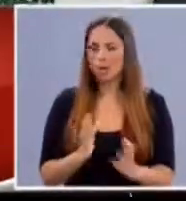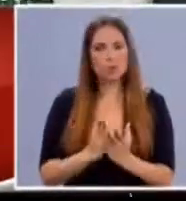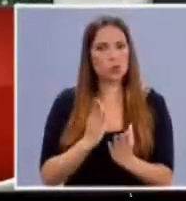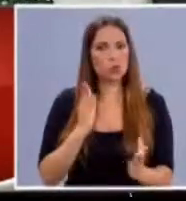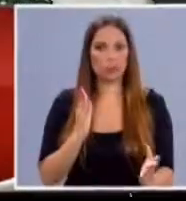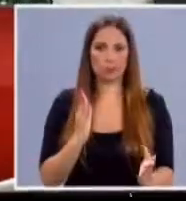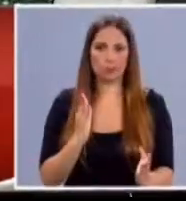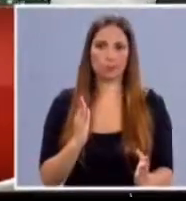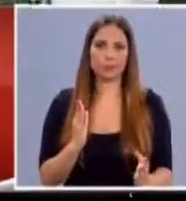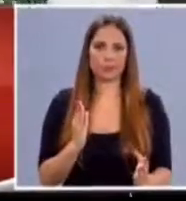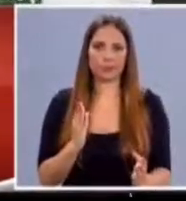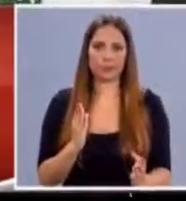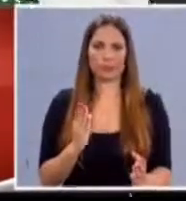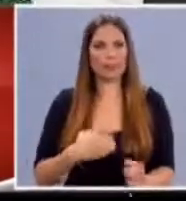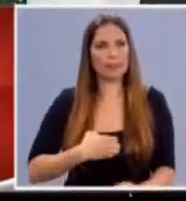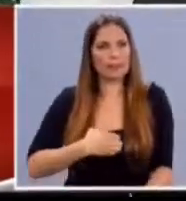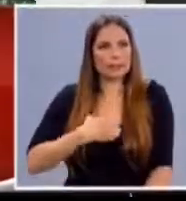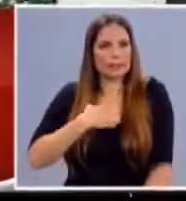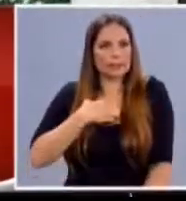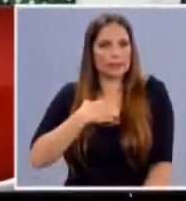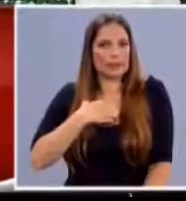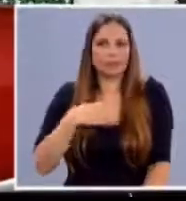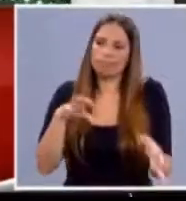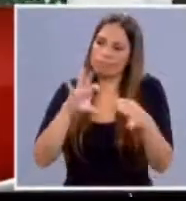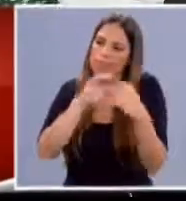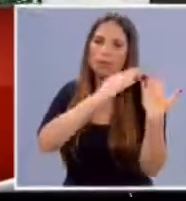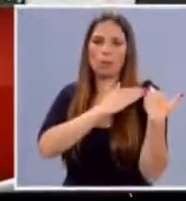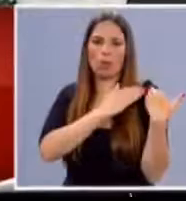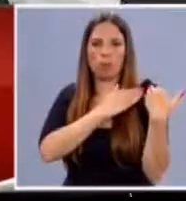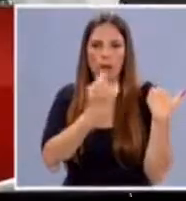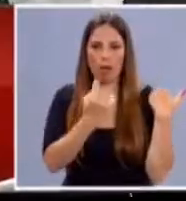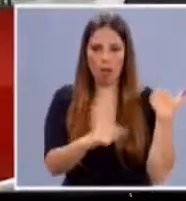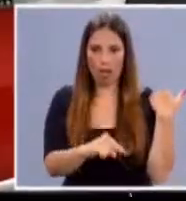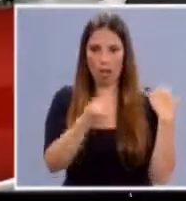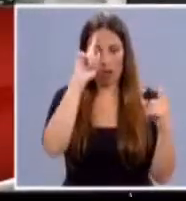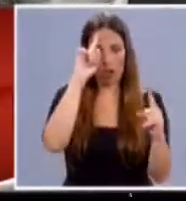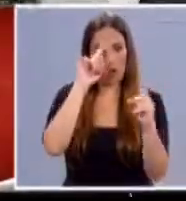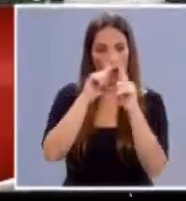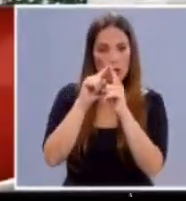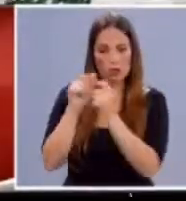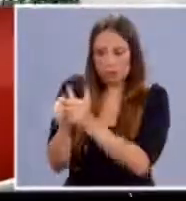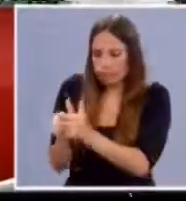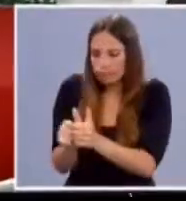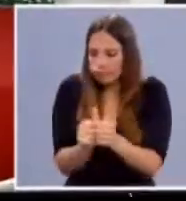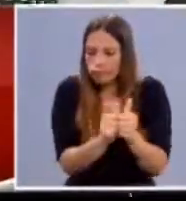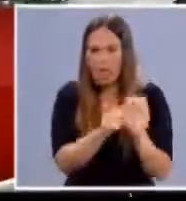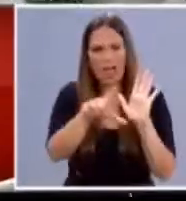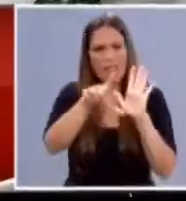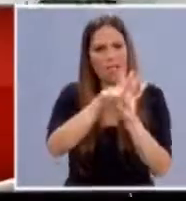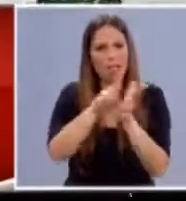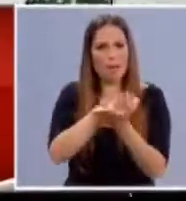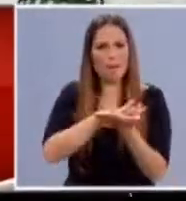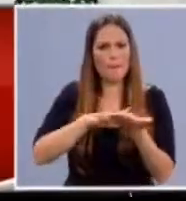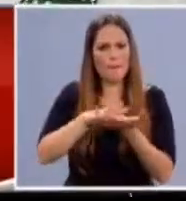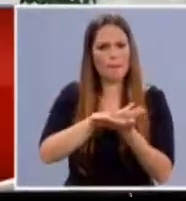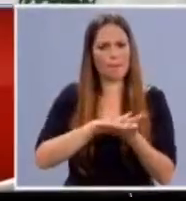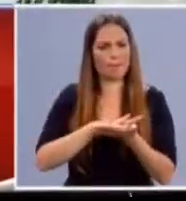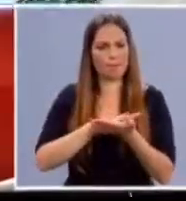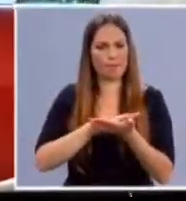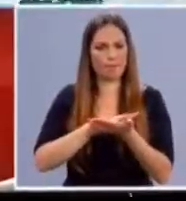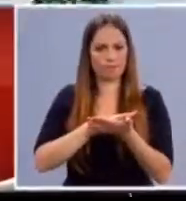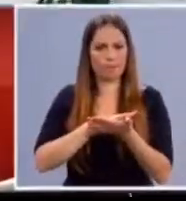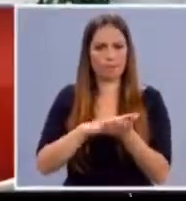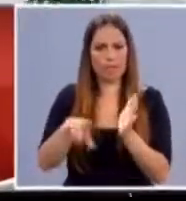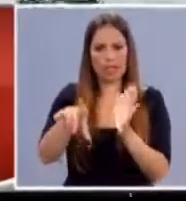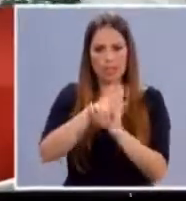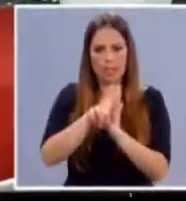esse sentimento de responsabilidade, seguir a nossa lei fundamental, a nossa Constituição,